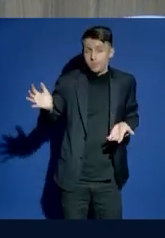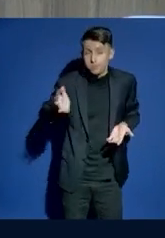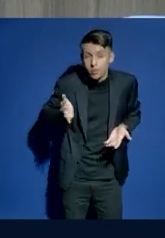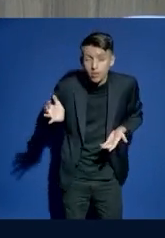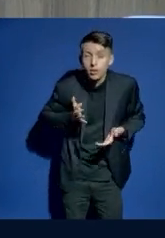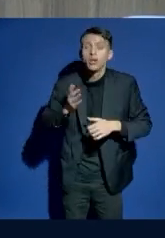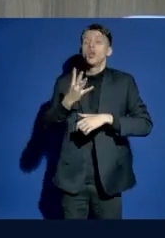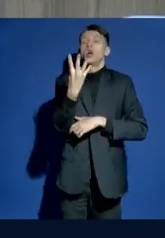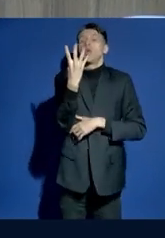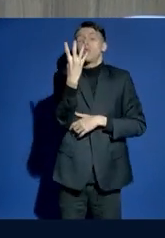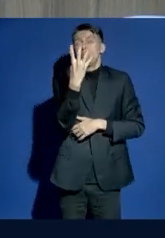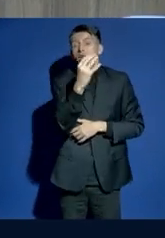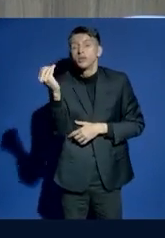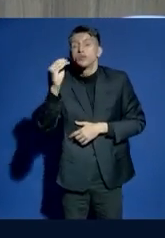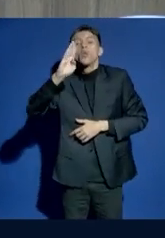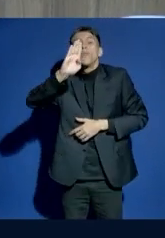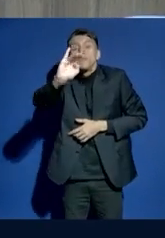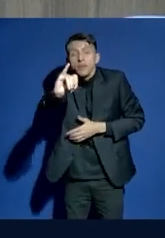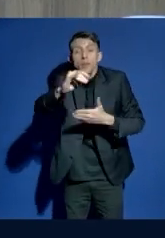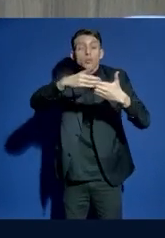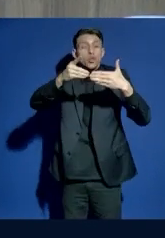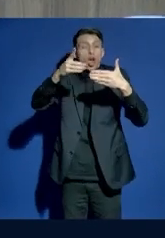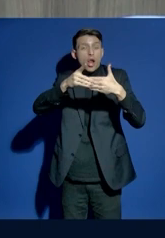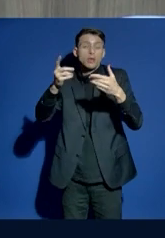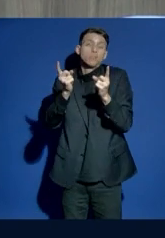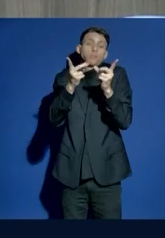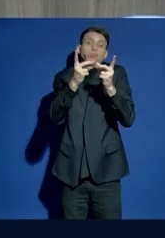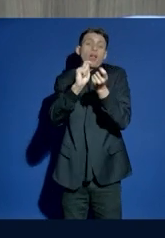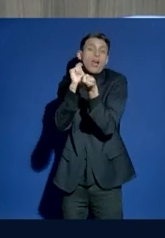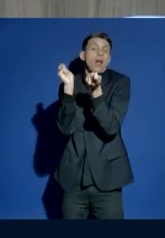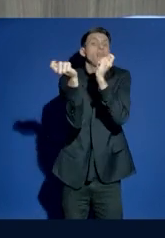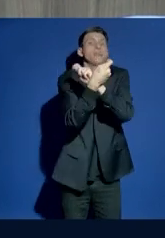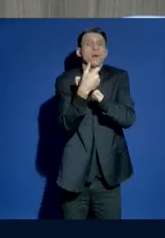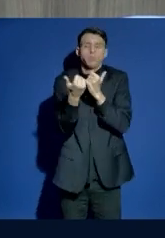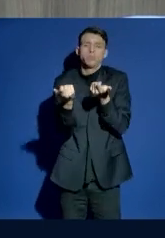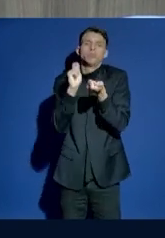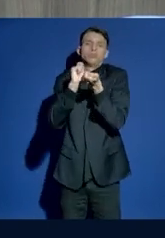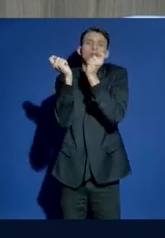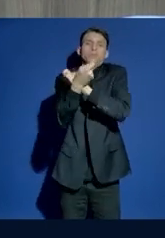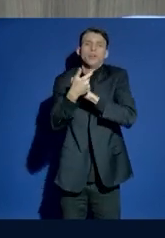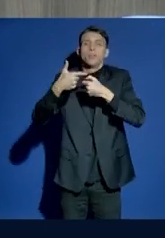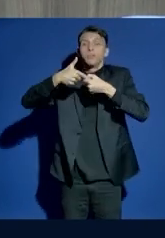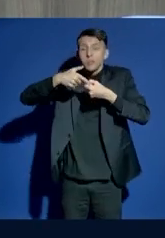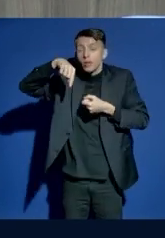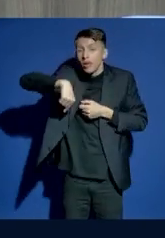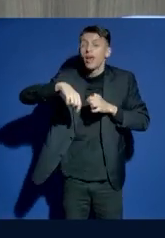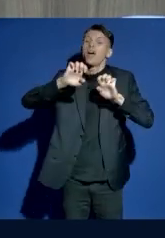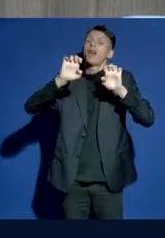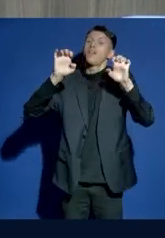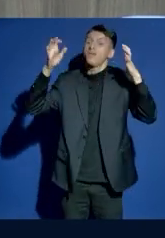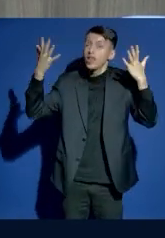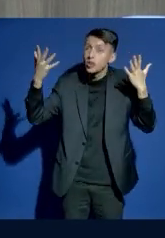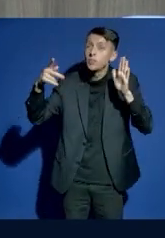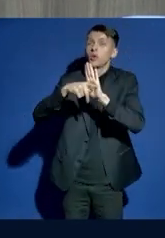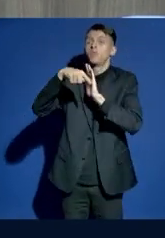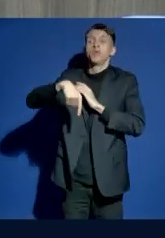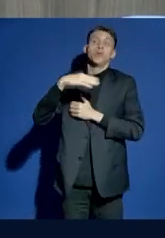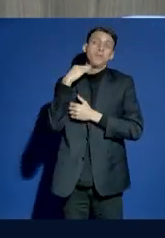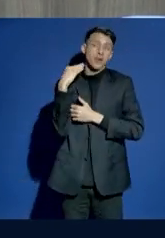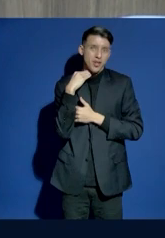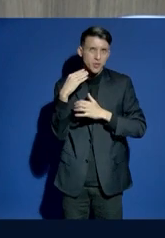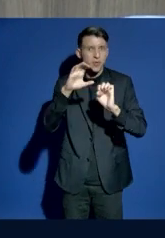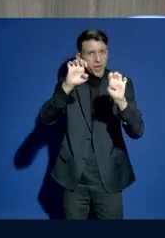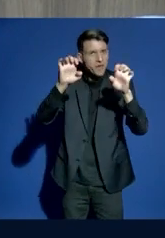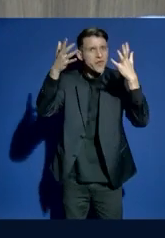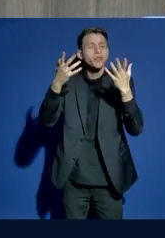quase 400 bilhões de dólares para a transição energética. Né? Nós estamos aqui no evento, né, promovido por um banco, então é bom a